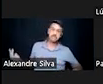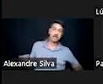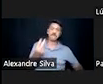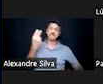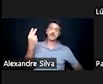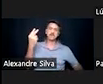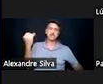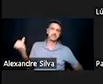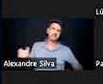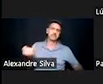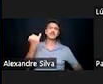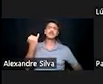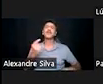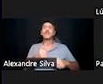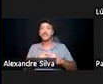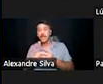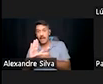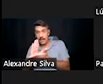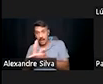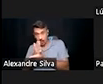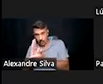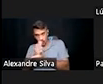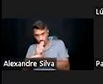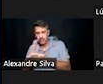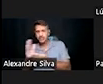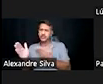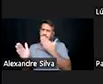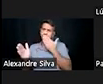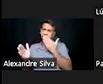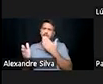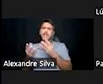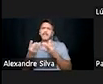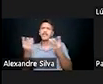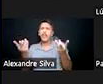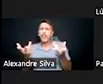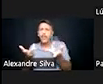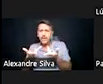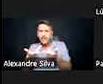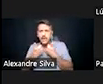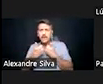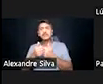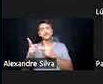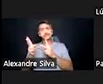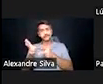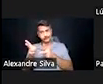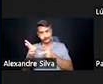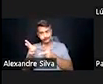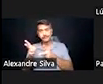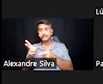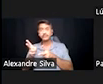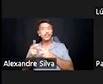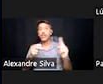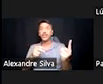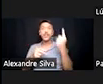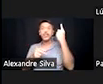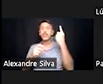supervalorizados pelo fato de que algumas formas, realmente ou pela qualidade da preservação, ou pela